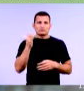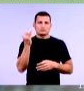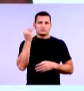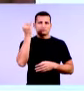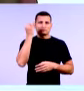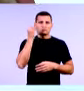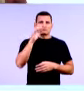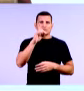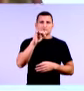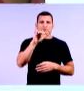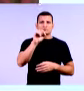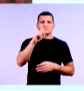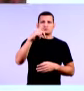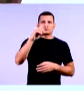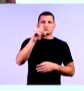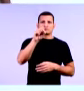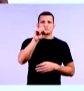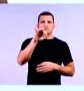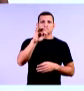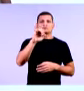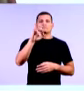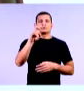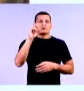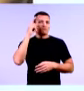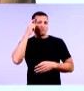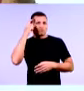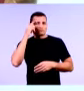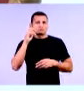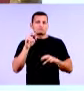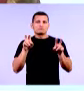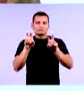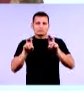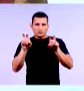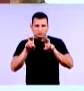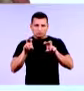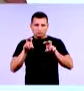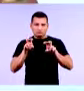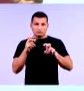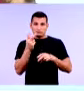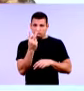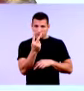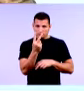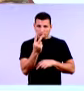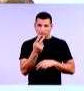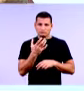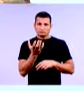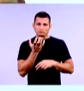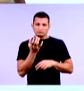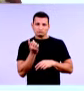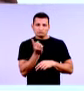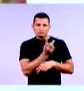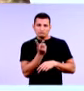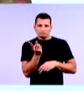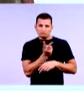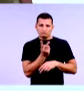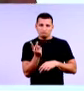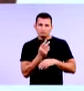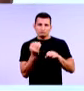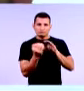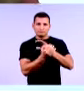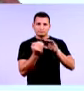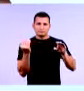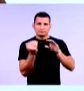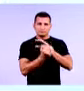dispositivos de conexão, imagina o seguinte, eu tenho dois computadores e eu quero, então, transmitir dados entre eles. Então, se estiver